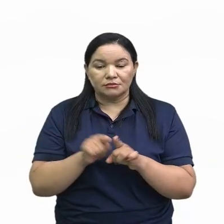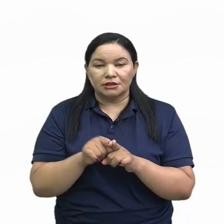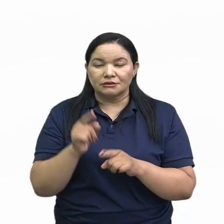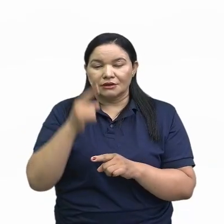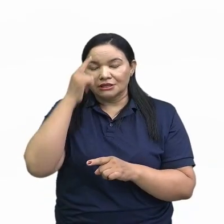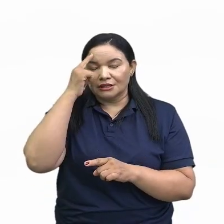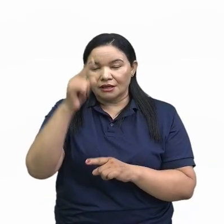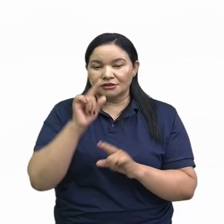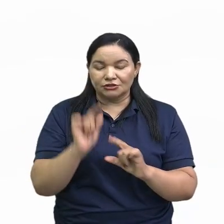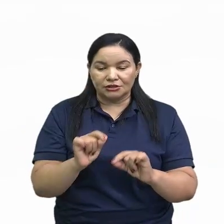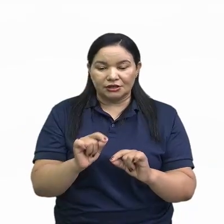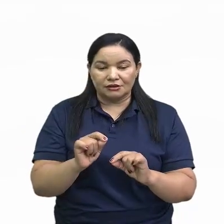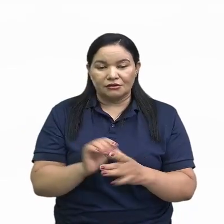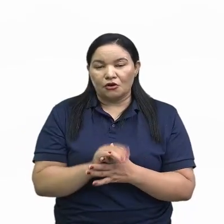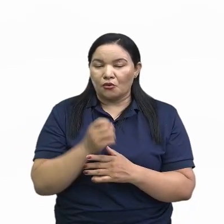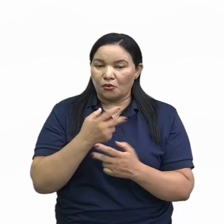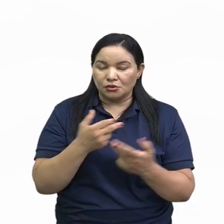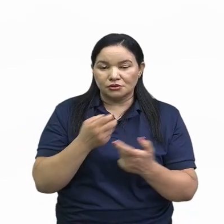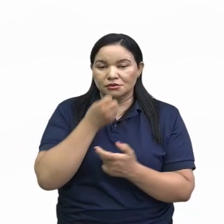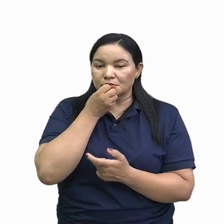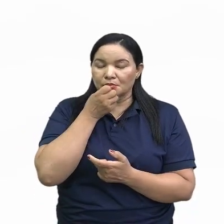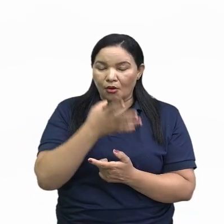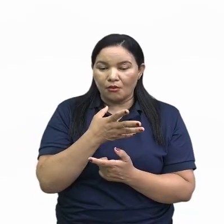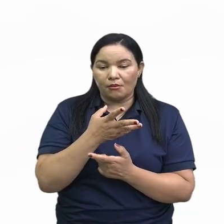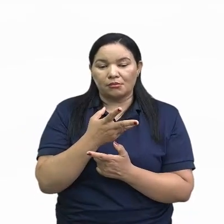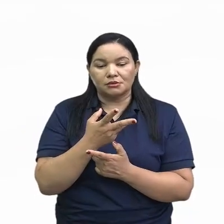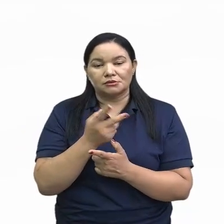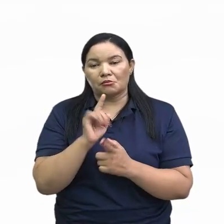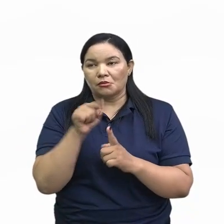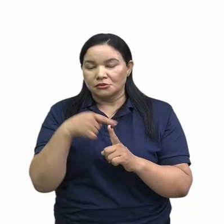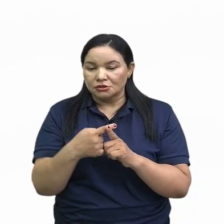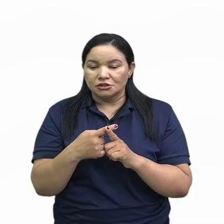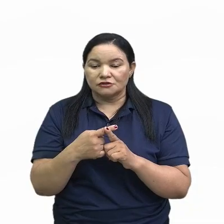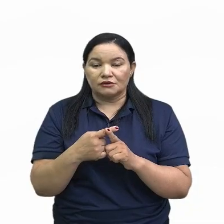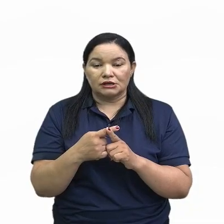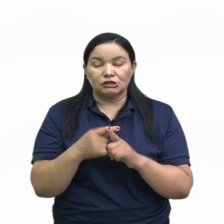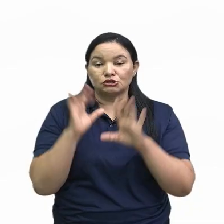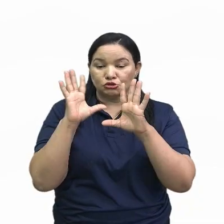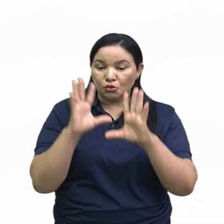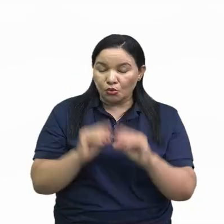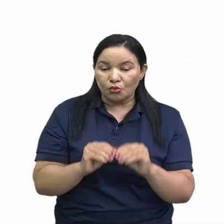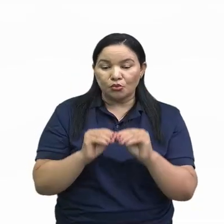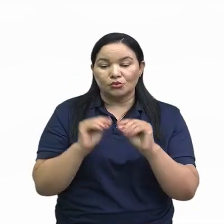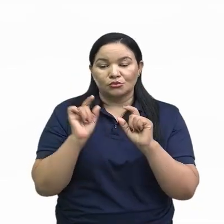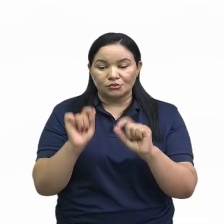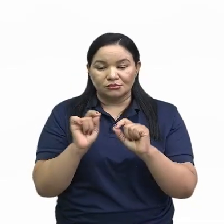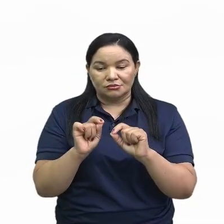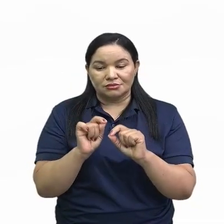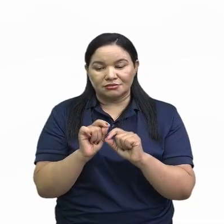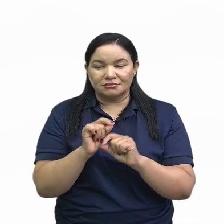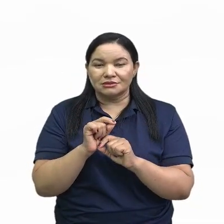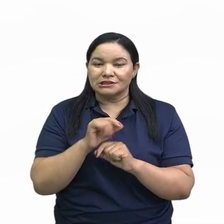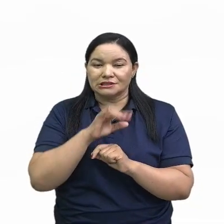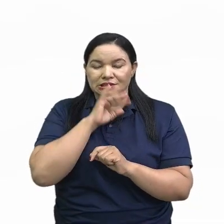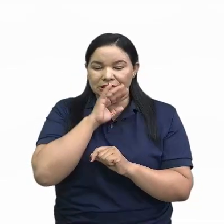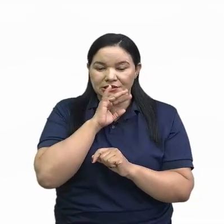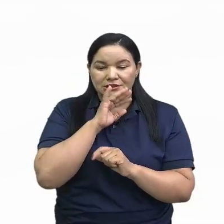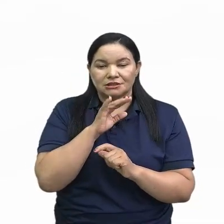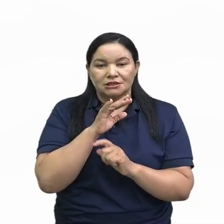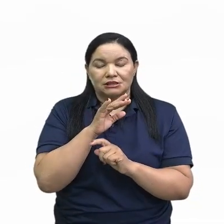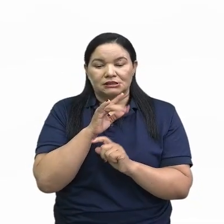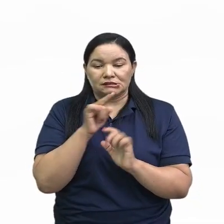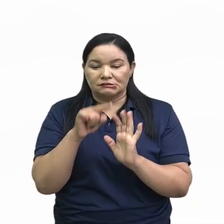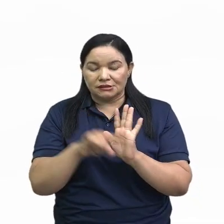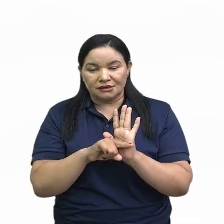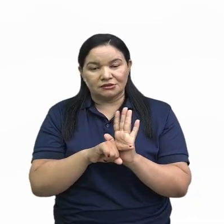com a ideia de algo bom, positivo. Escuridão com a ideia de algo negativo, algo ruim, certo?